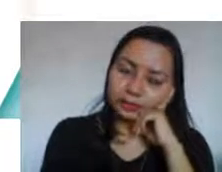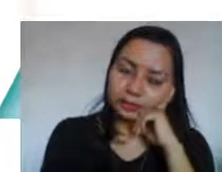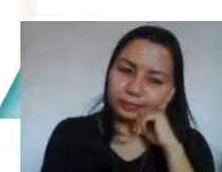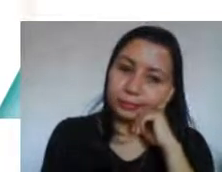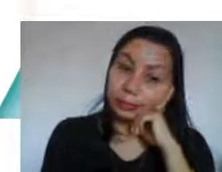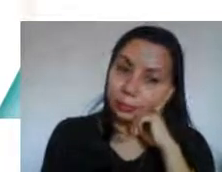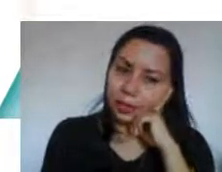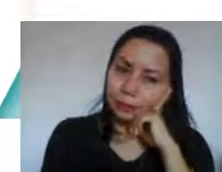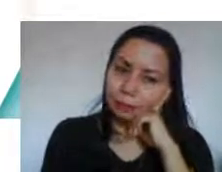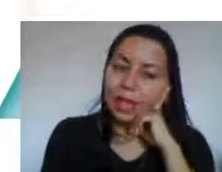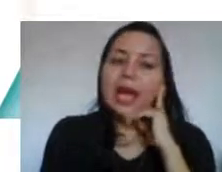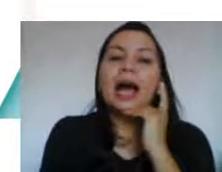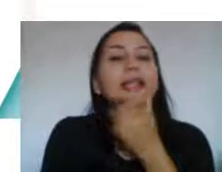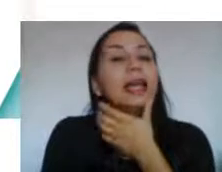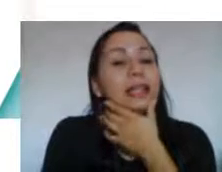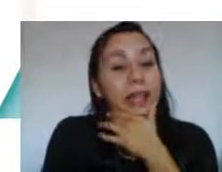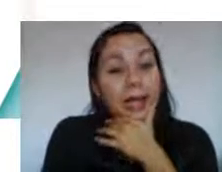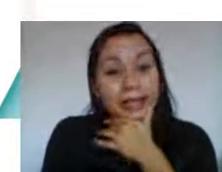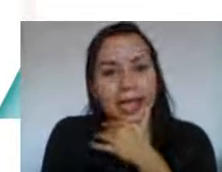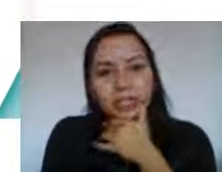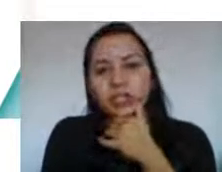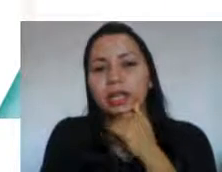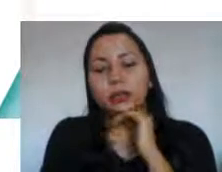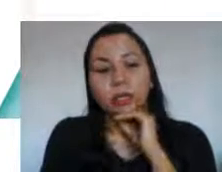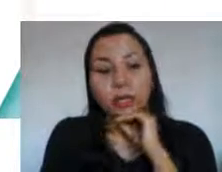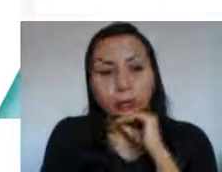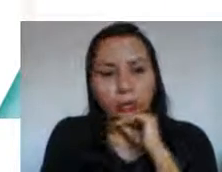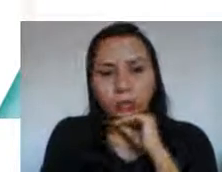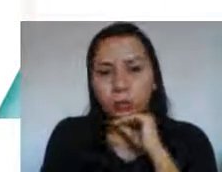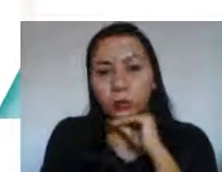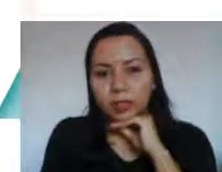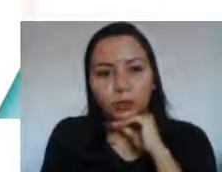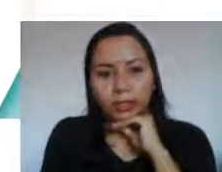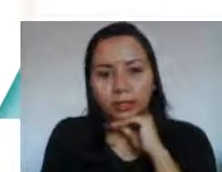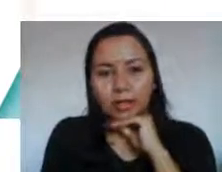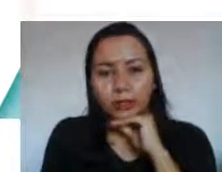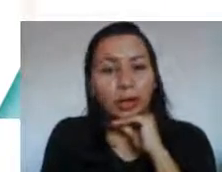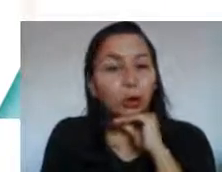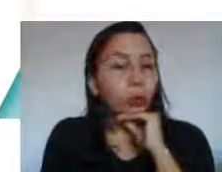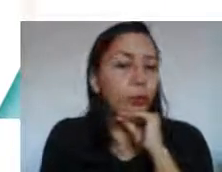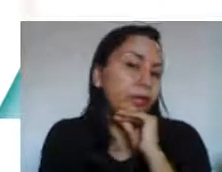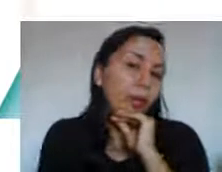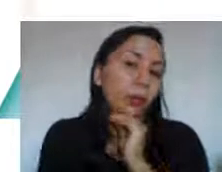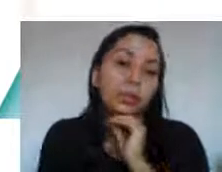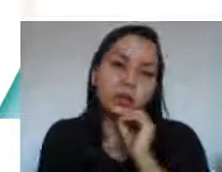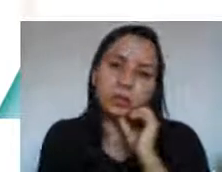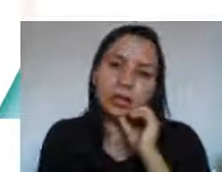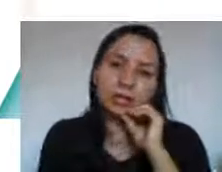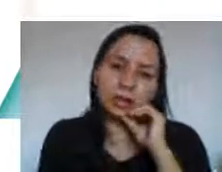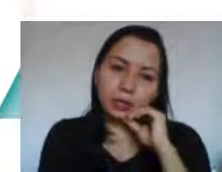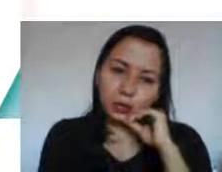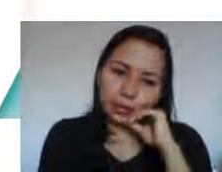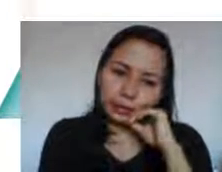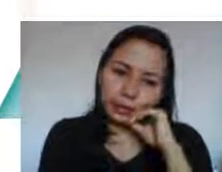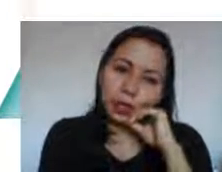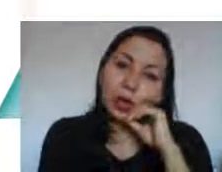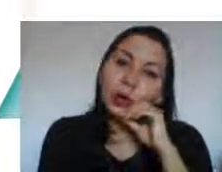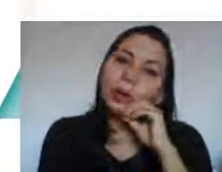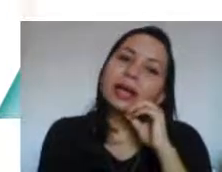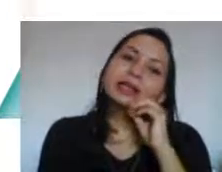natureza? Vamos lá. A ideia de que na natureza tudo está conectado é comum entre muitas sociedades